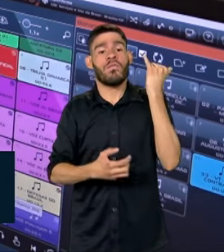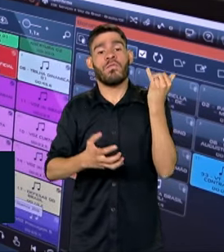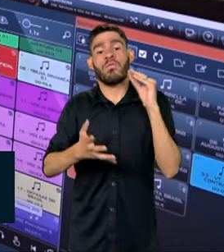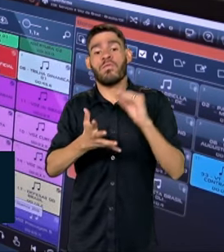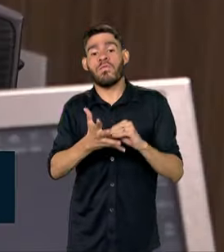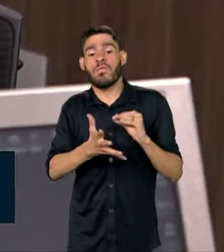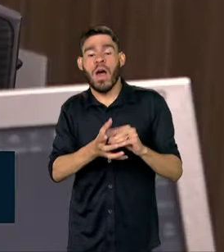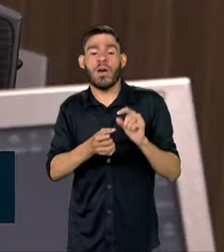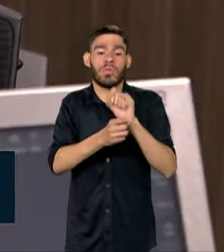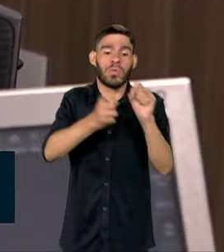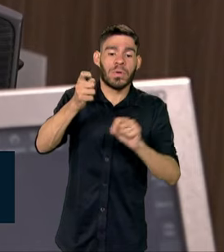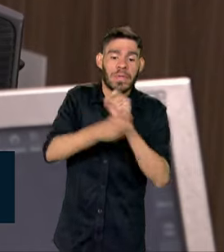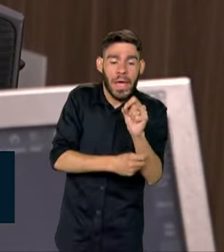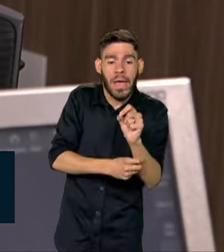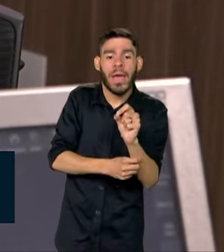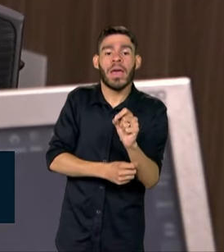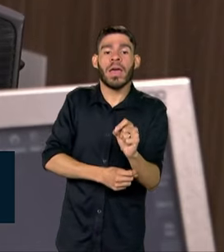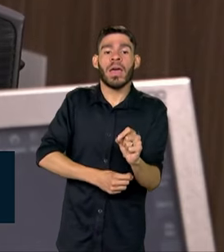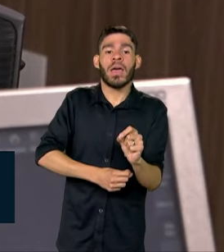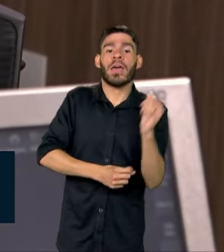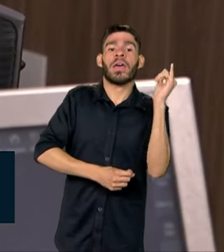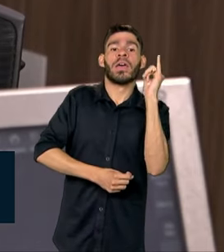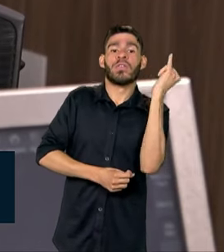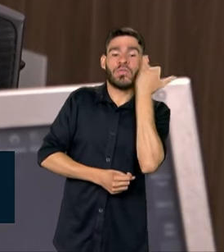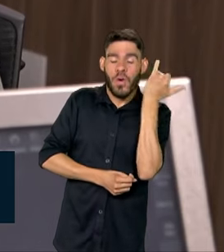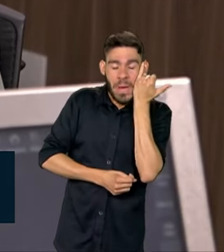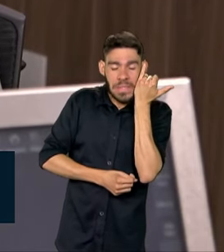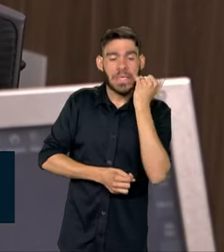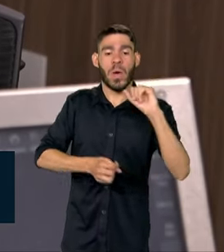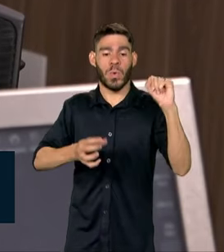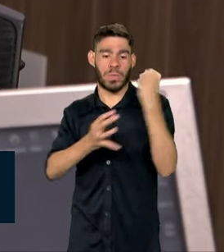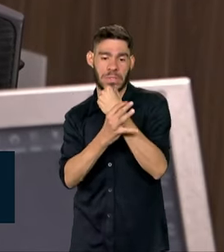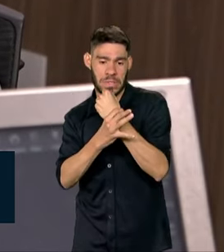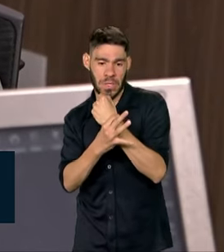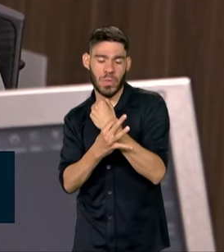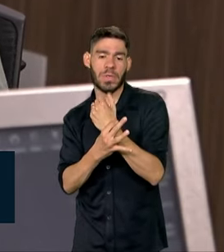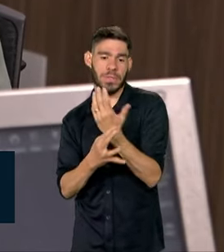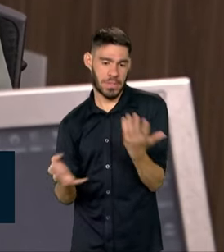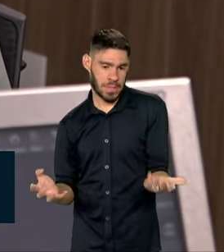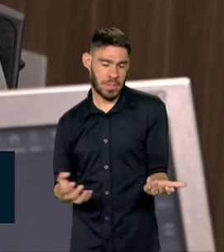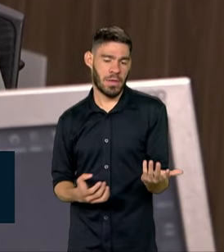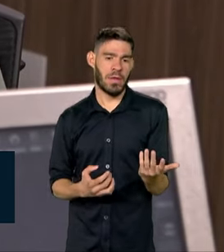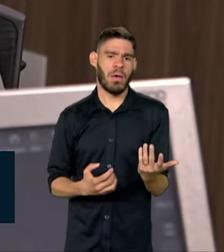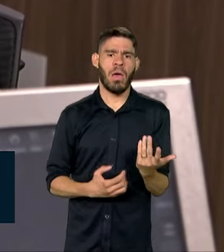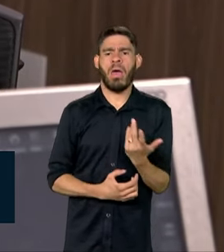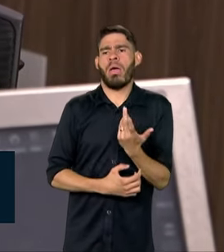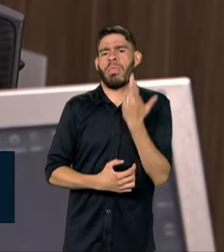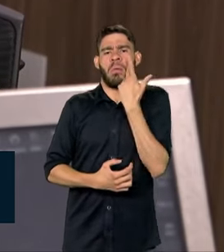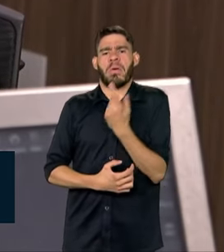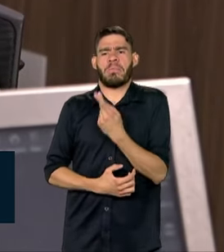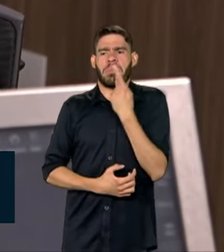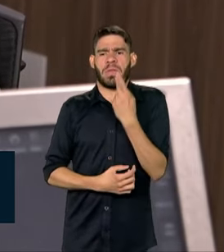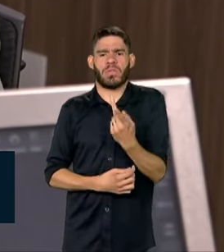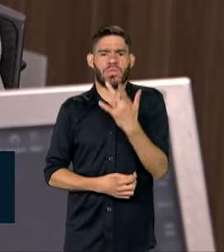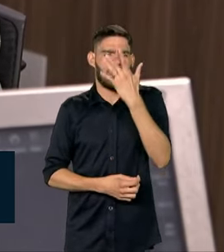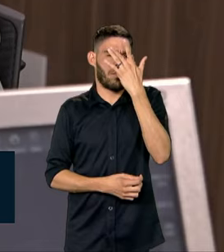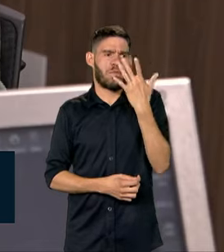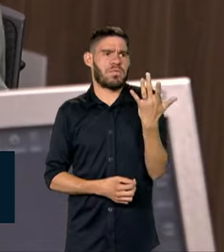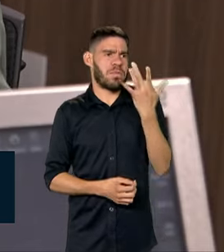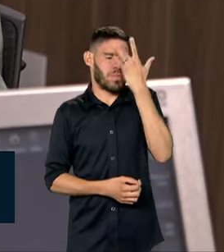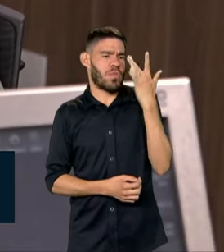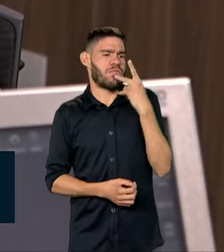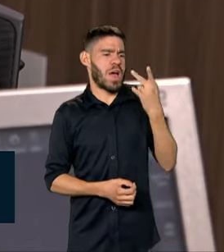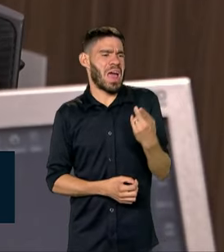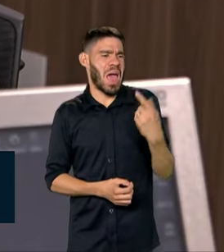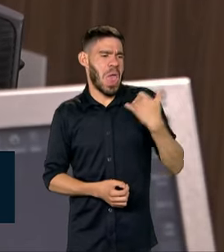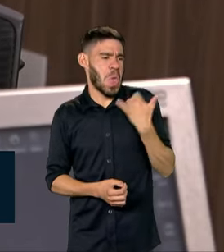informação, falta segurança. A outra coisa que eu queria dizer é que geralmente as pessoas dizem assim, mas eu não vou ligar no 190 porque